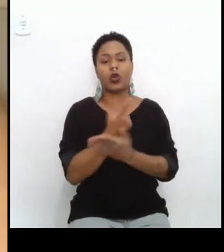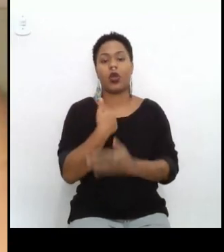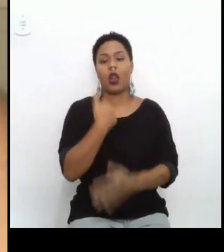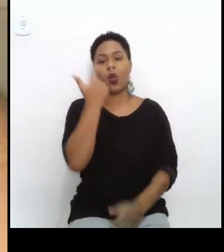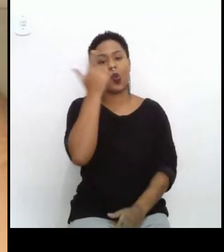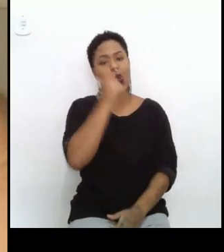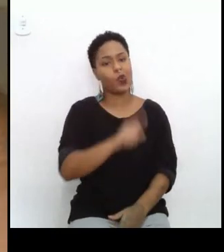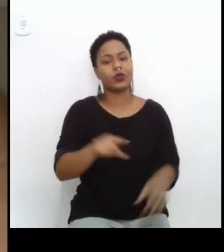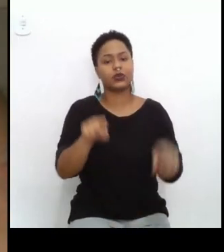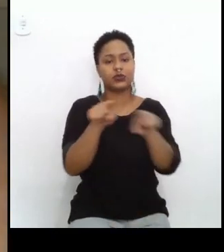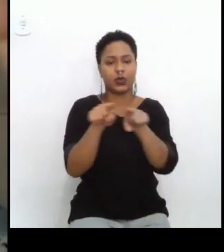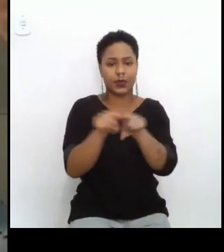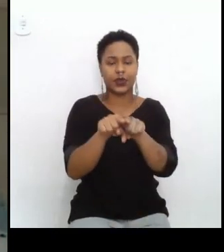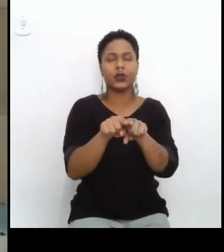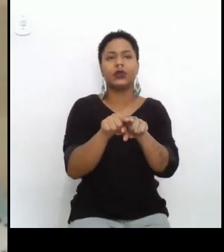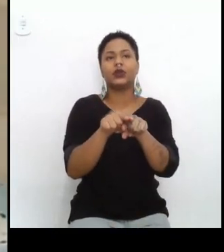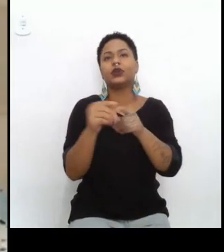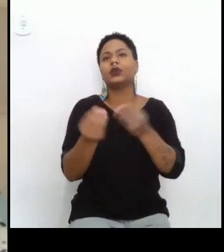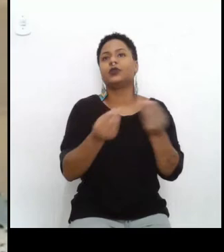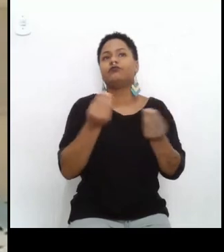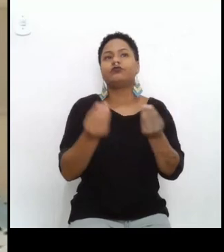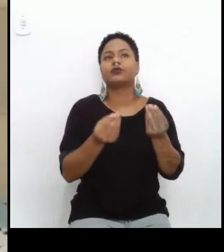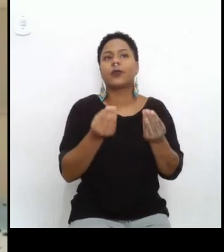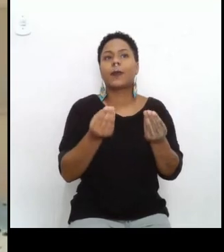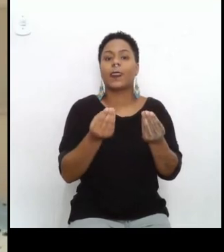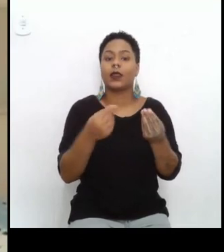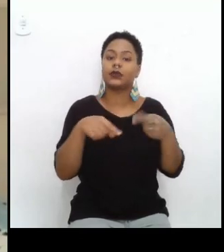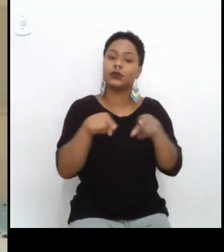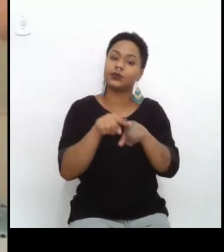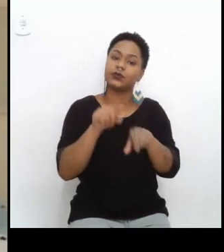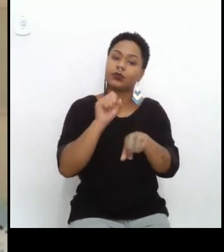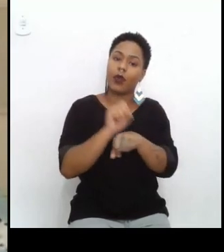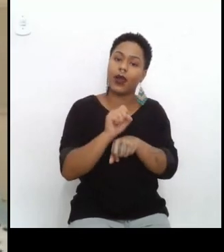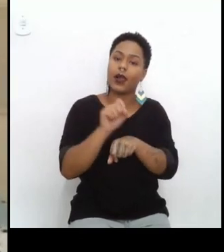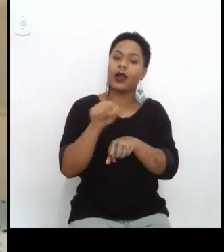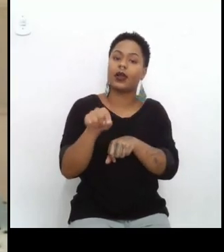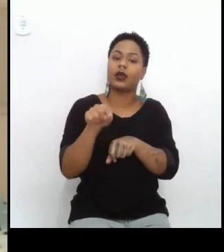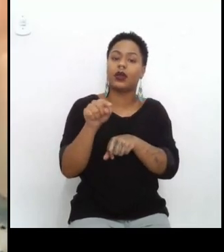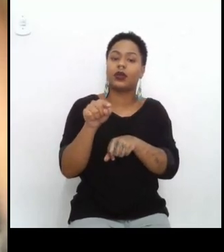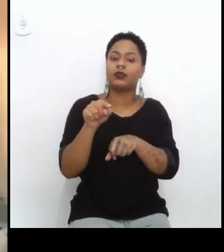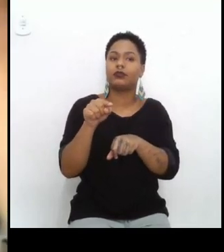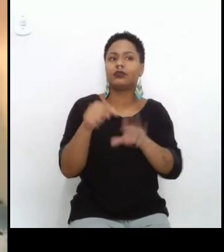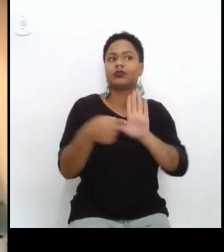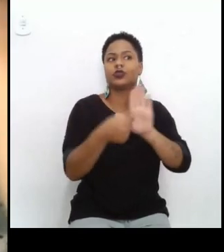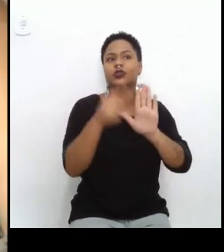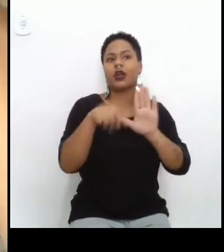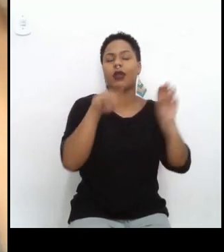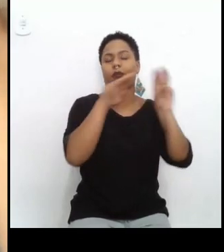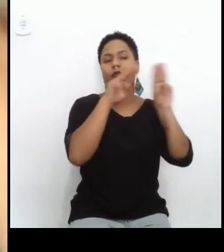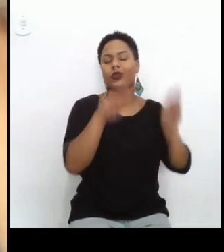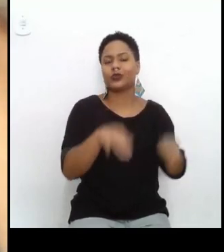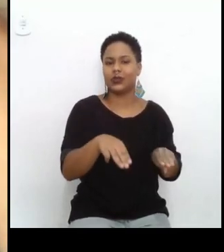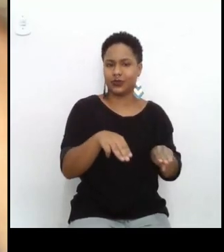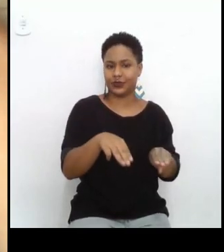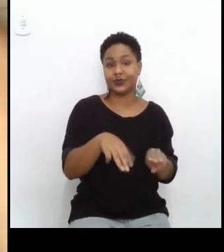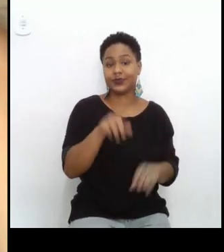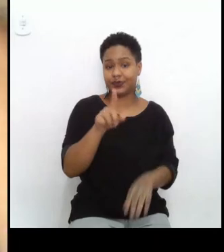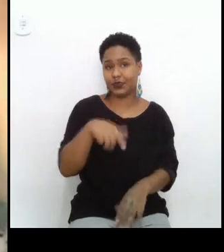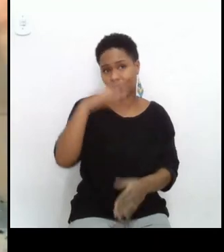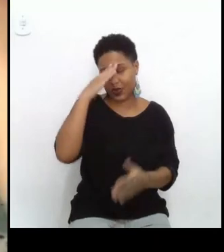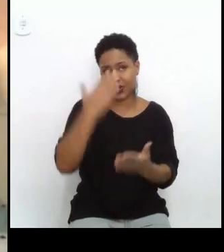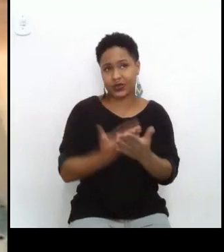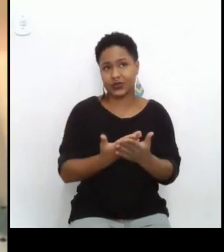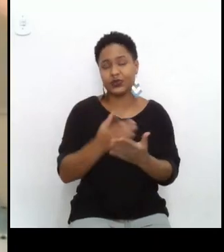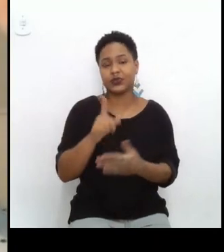também é inclusive deixar de caracterizar um museu assim eu acho isso é